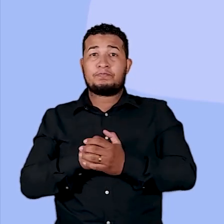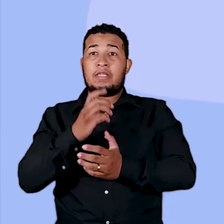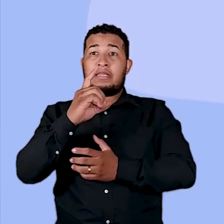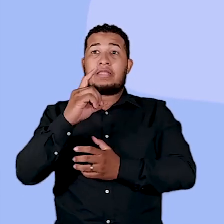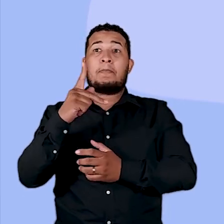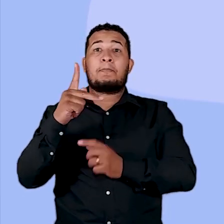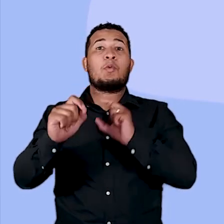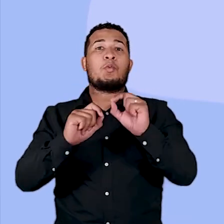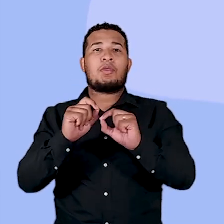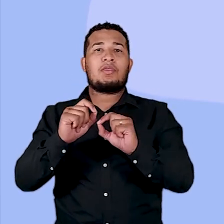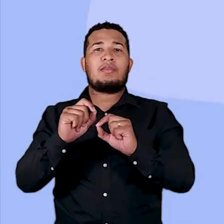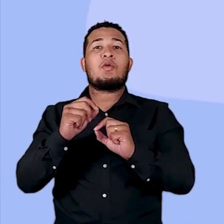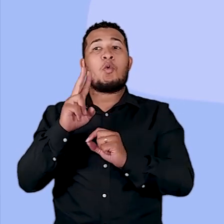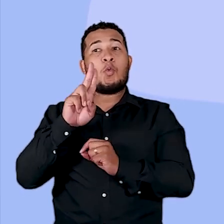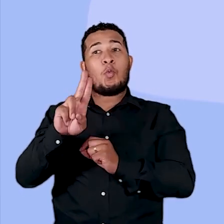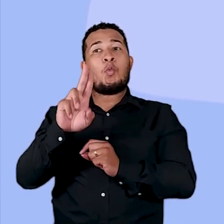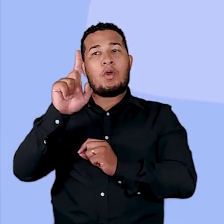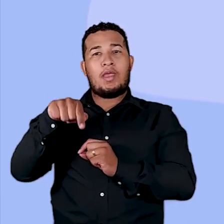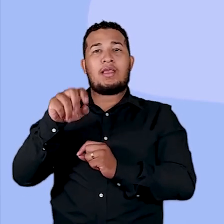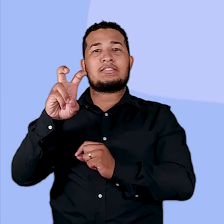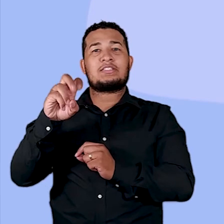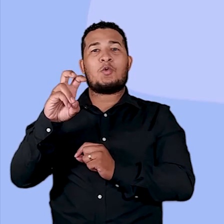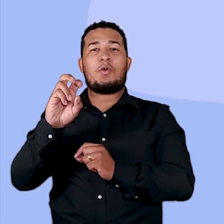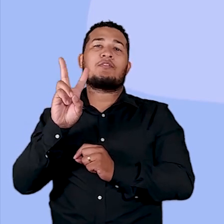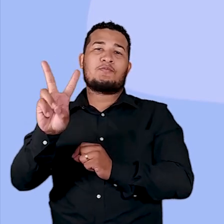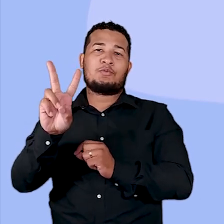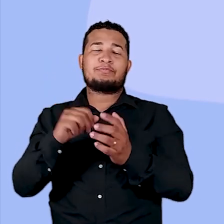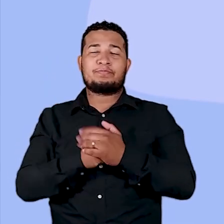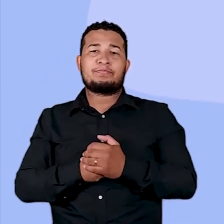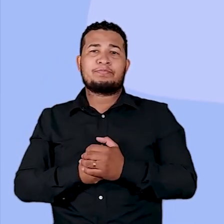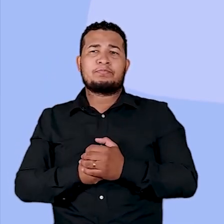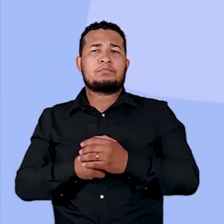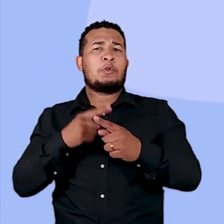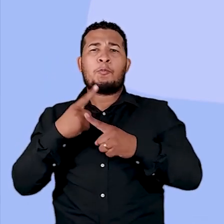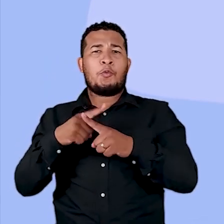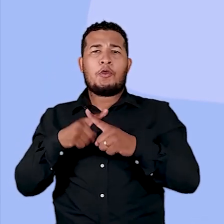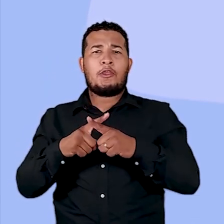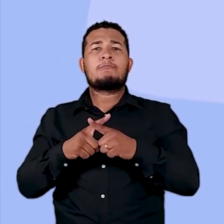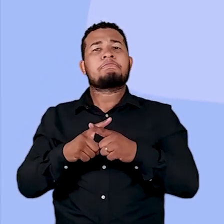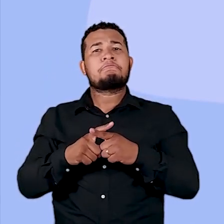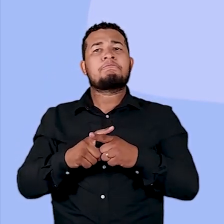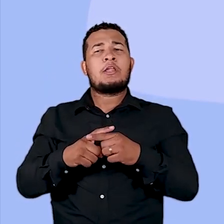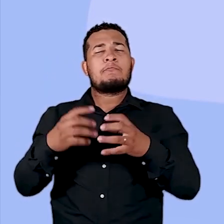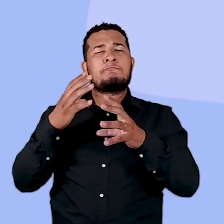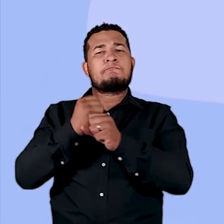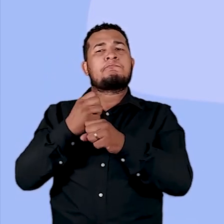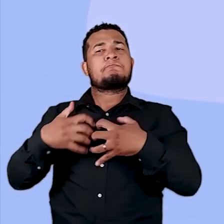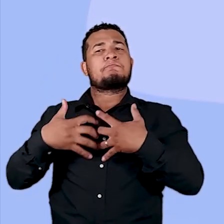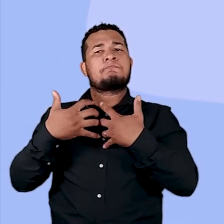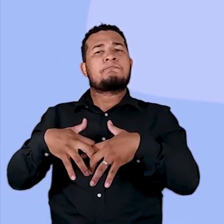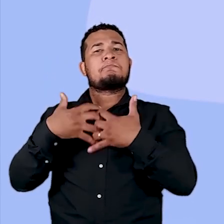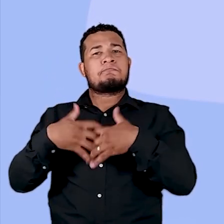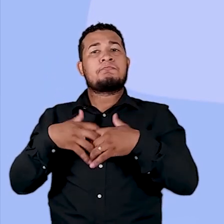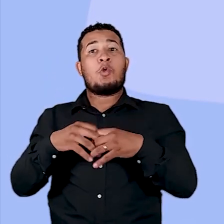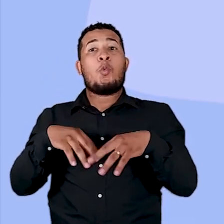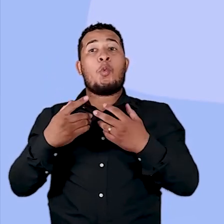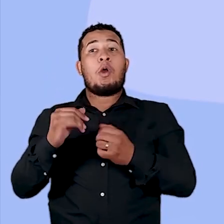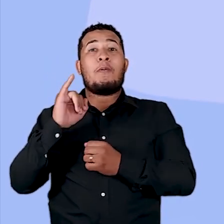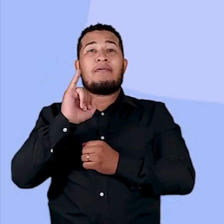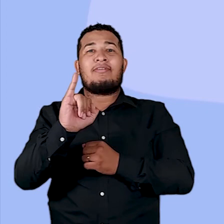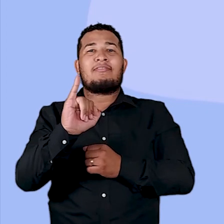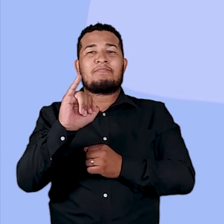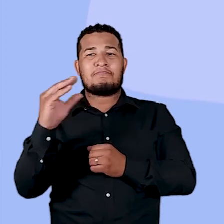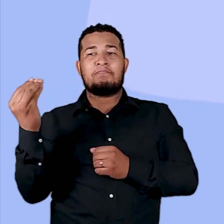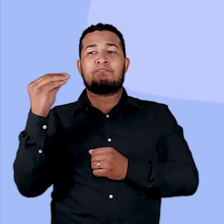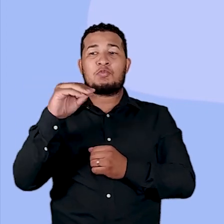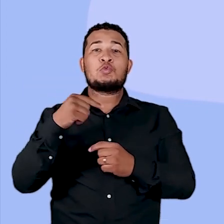é igual a 60 volts. E por fim, ele quer saber, calcula a intensidade de corrente elétrica que o atravessa. Eu coloco um I, um sinal de interrogação, só